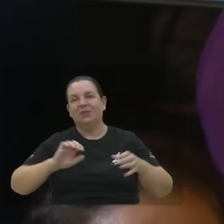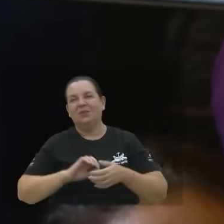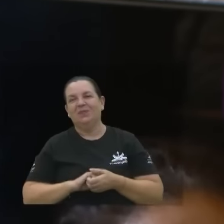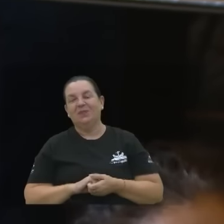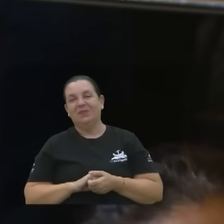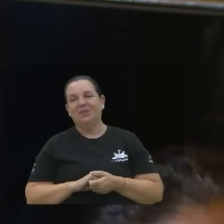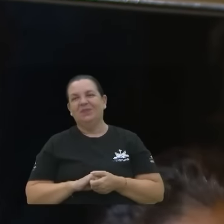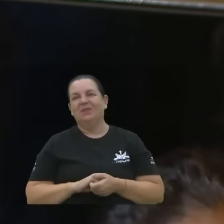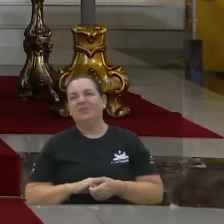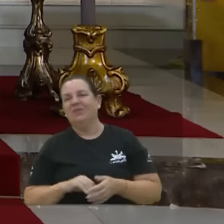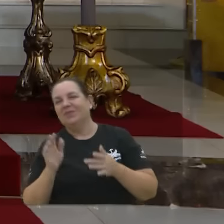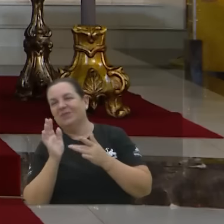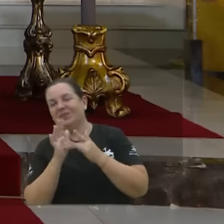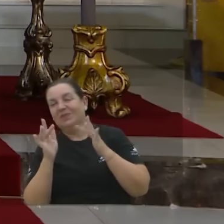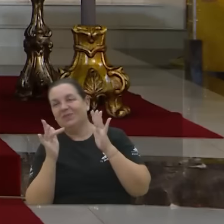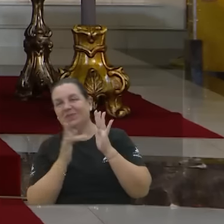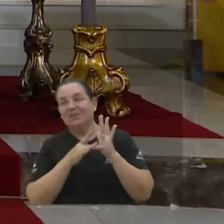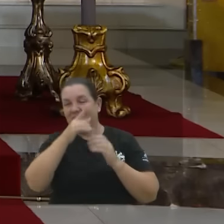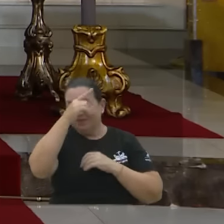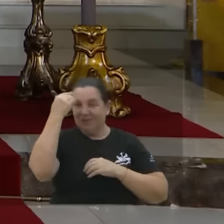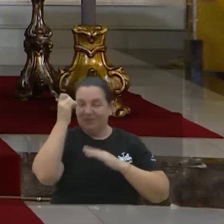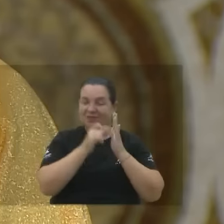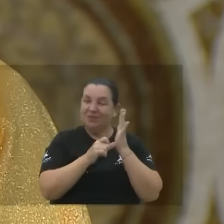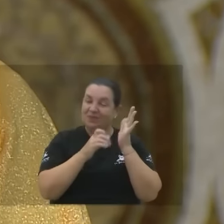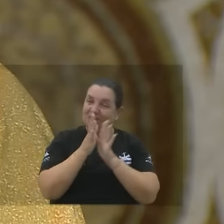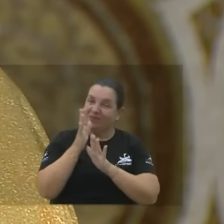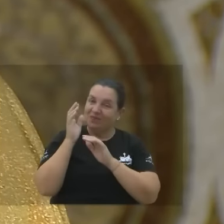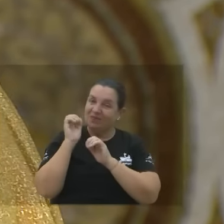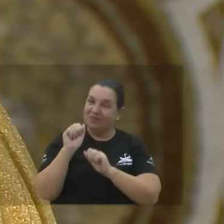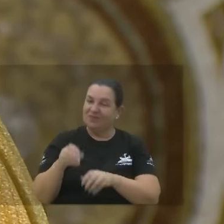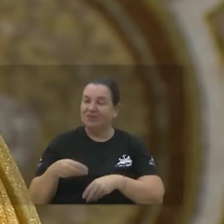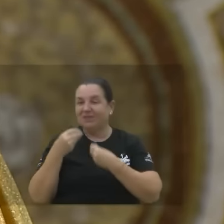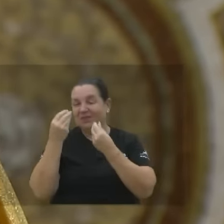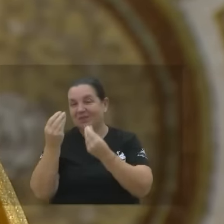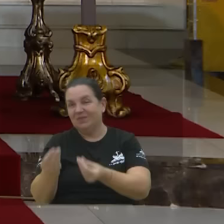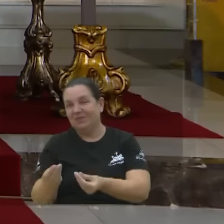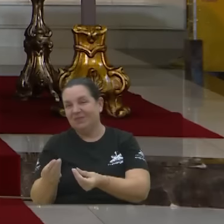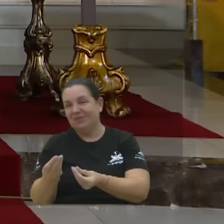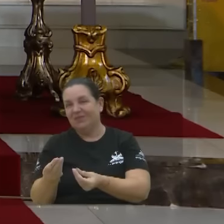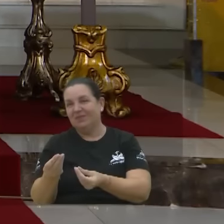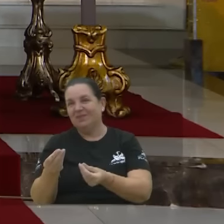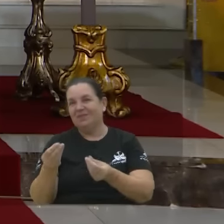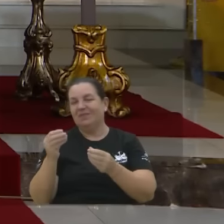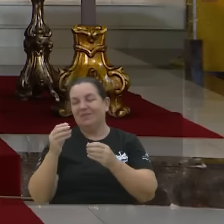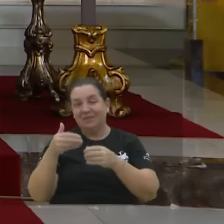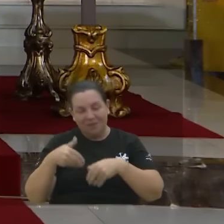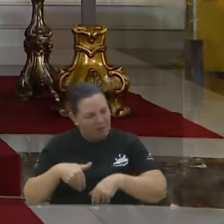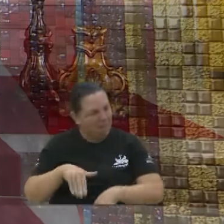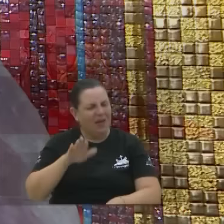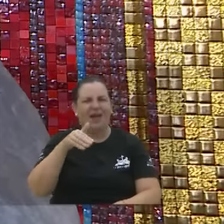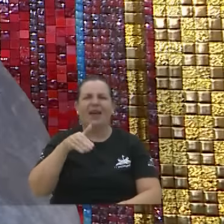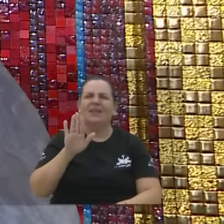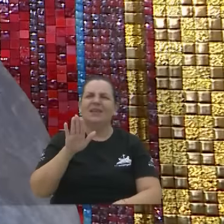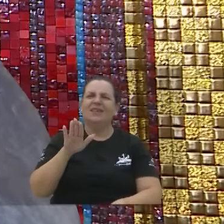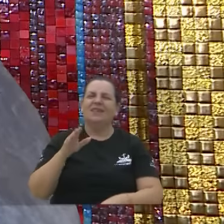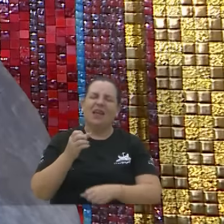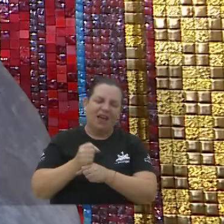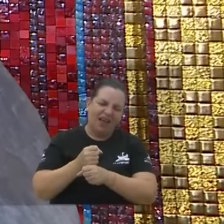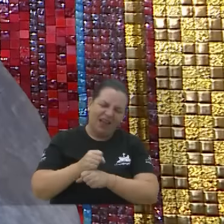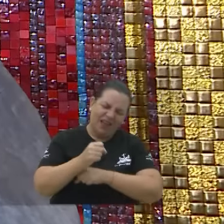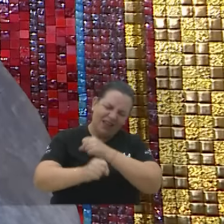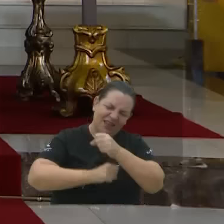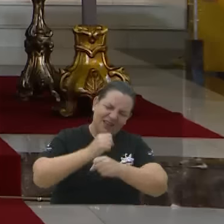evangelizar. Que Jesus das Santas Chagas lhe conceda muito mais, Padre. Muitos anos